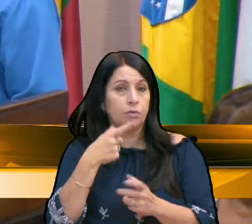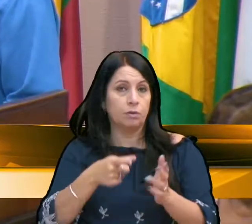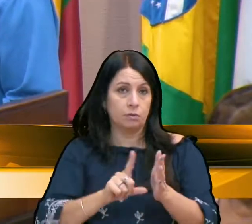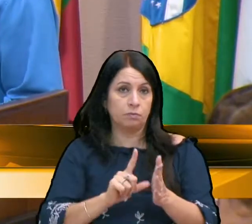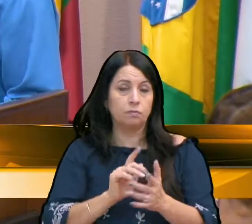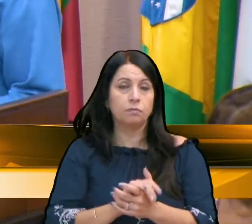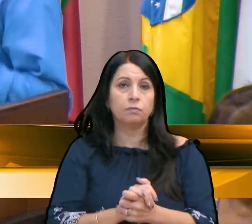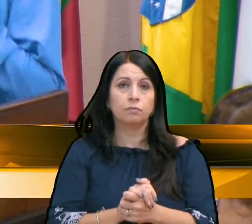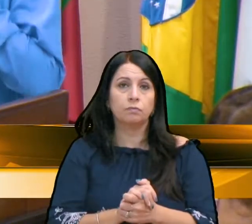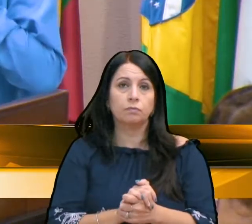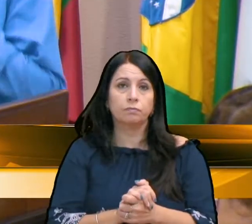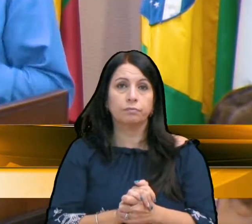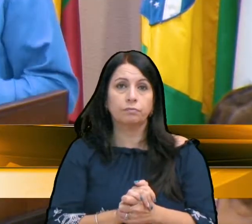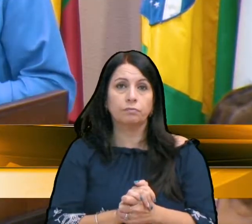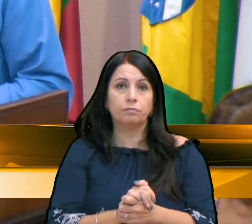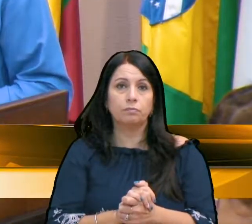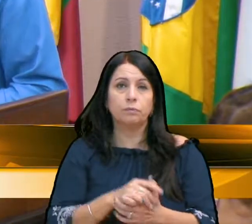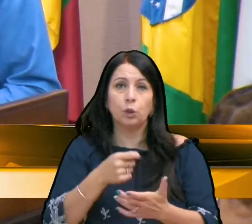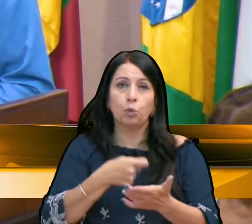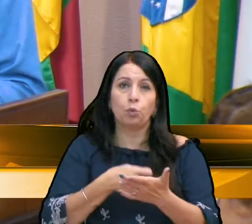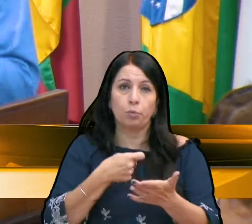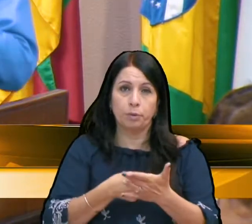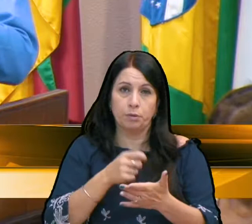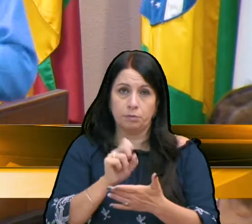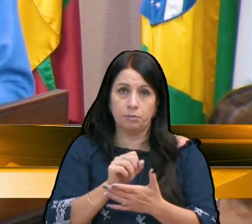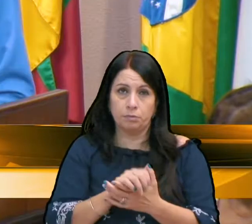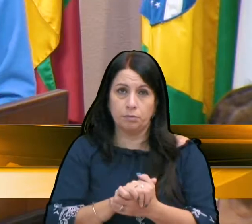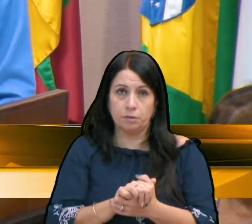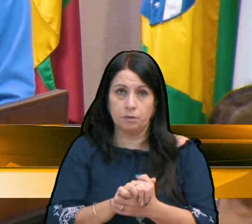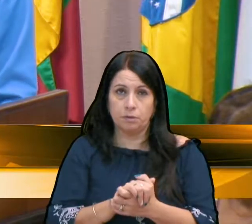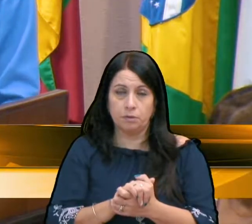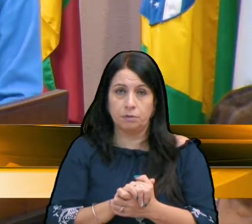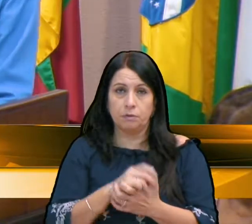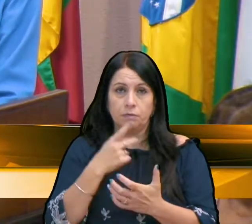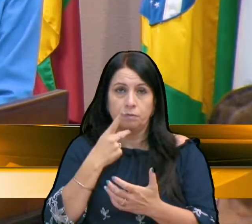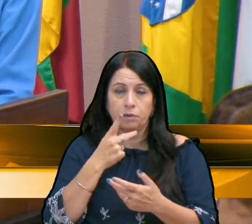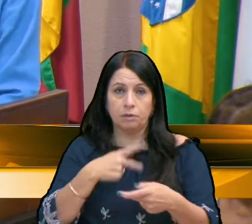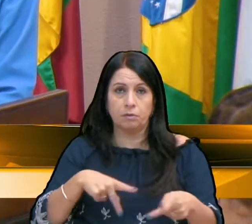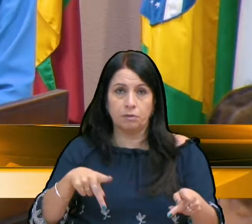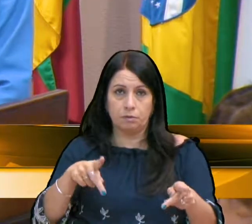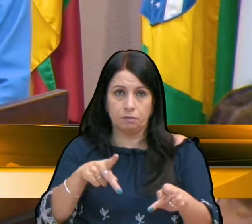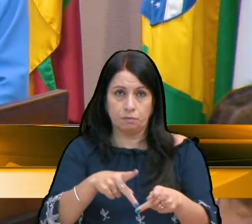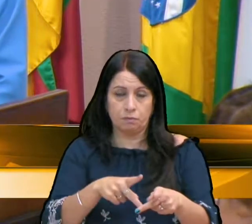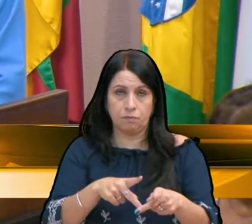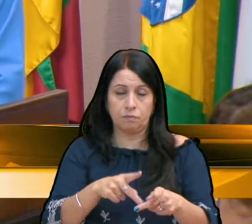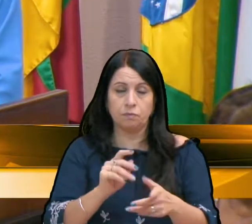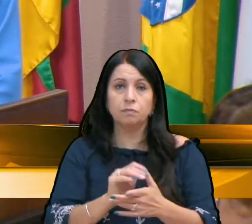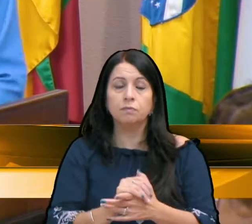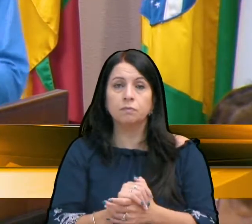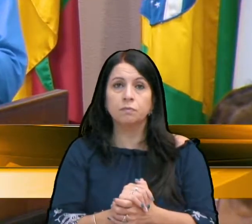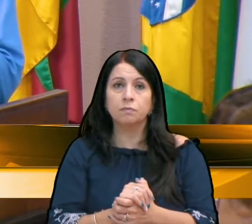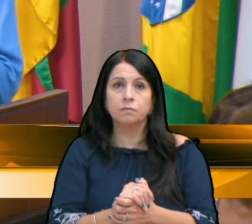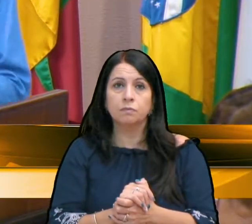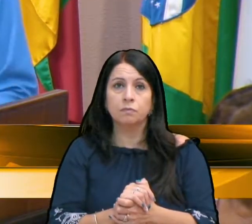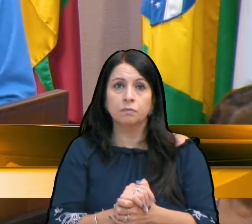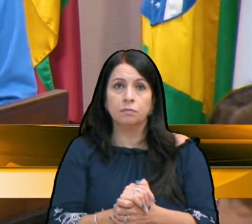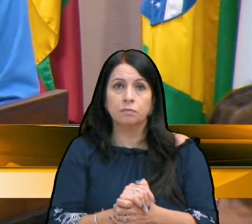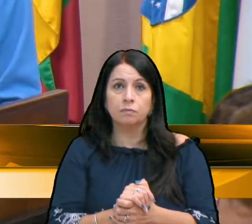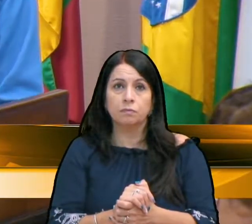assim, a gente é muito cobrado sim, mas então... Dizer à população que, pelo